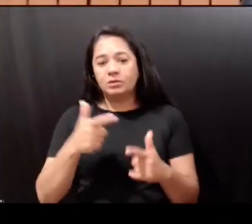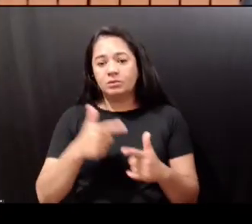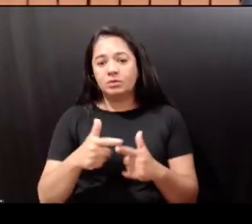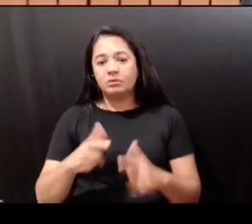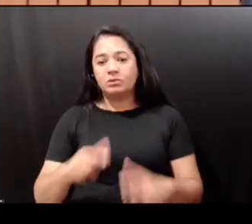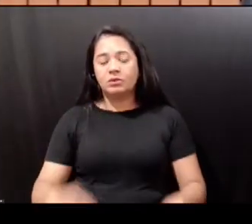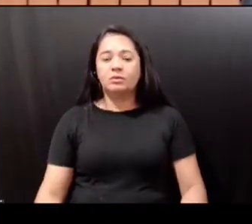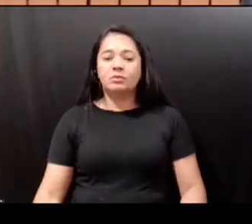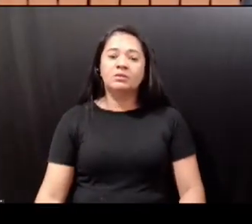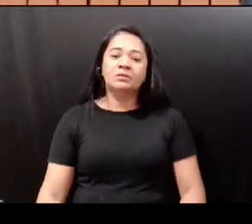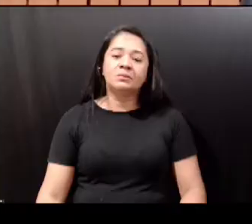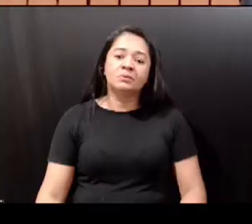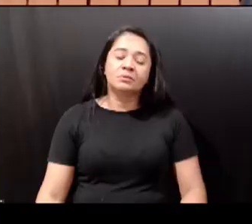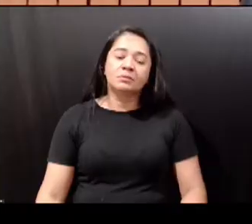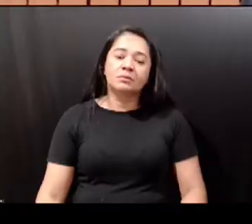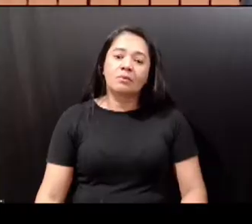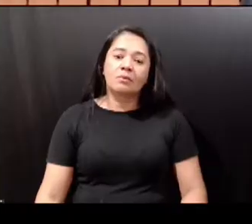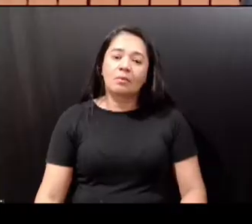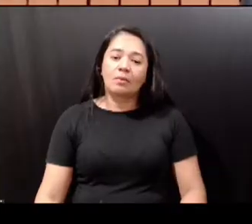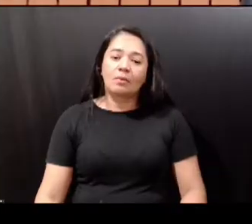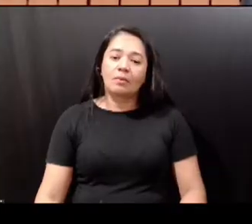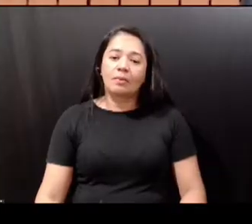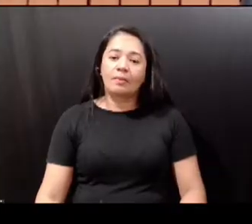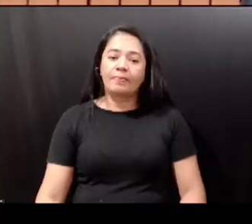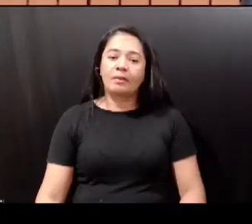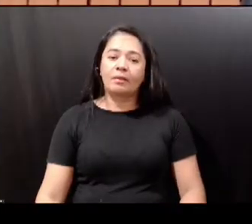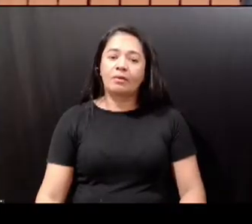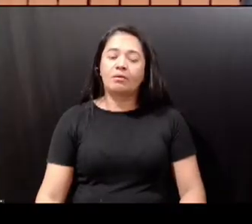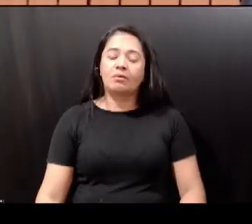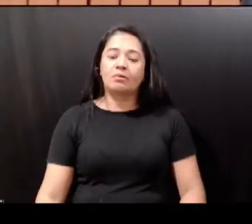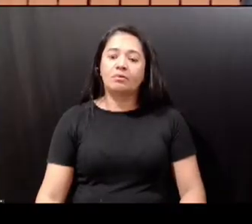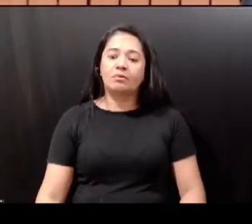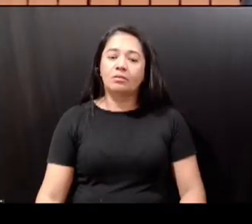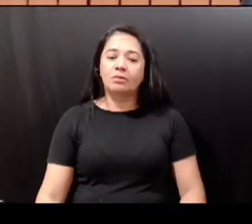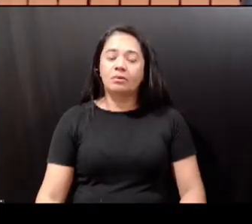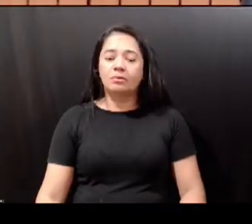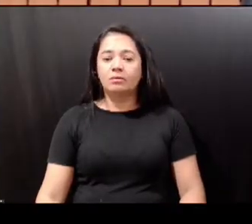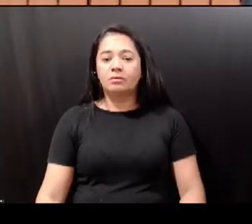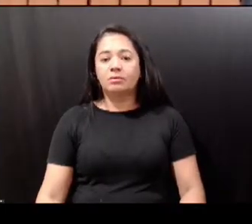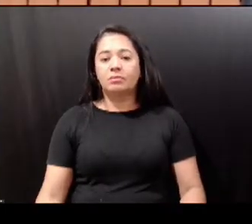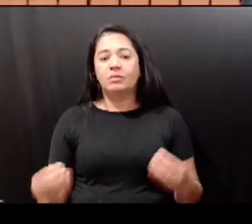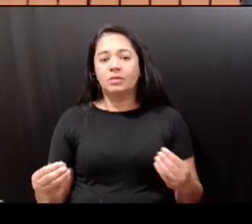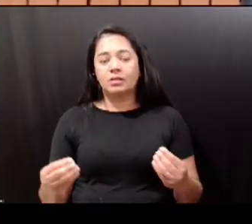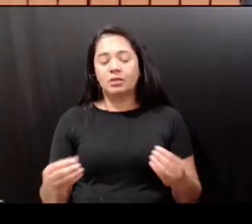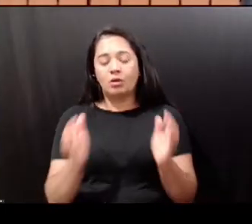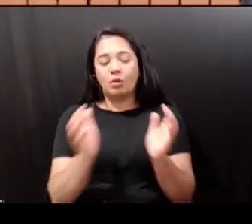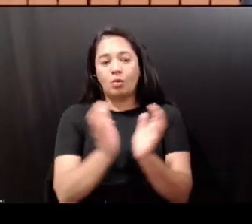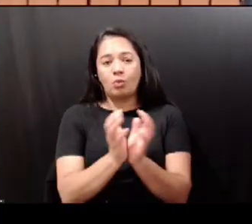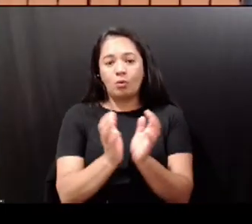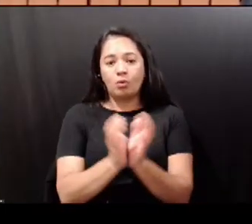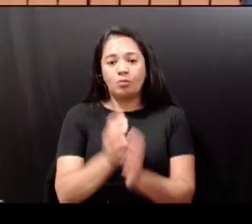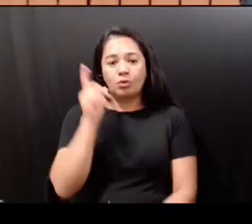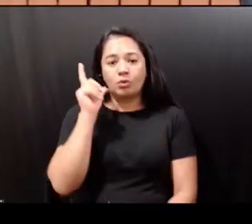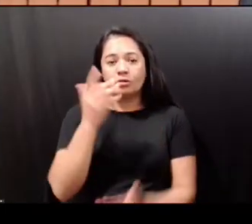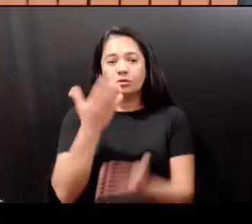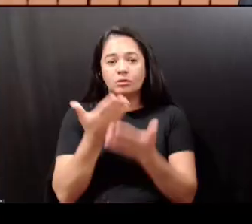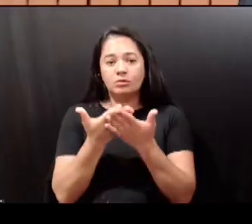ocasionando desconforto ou lesando os direitos dessas pessoas, para que esta comissão possa estudar